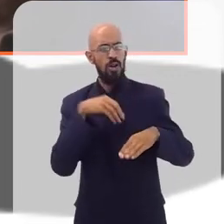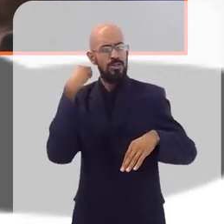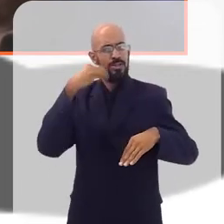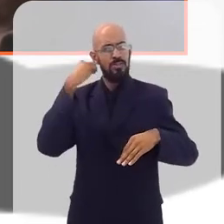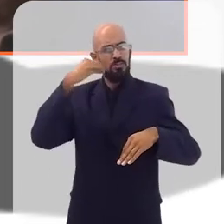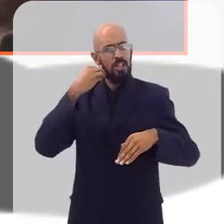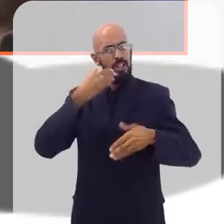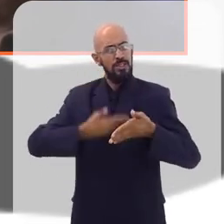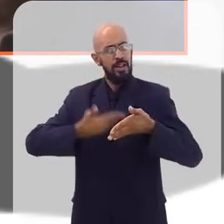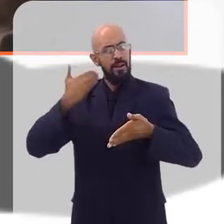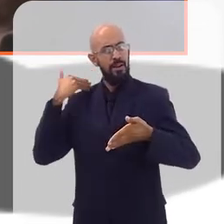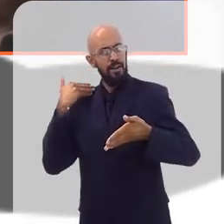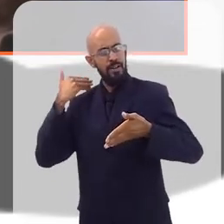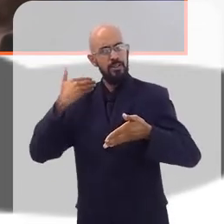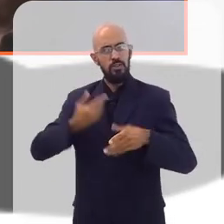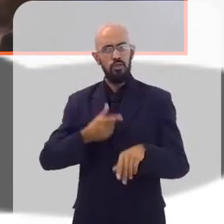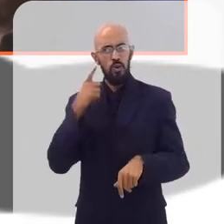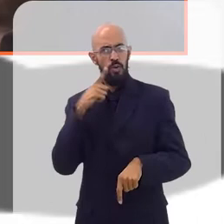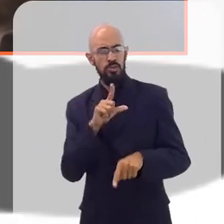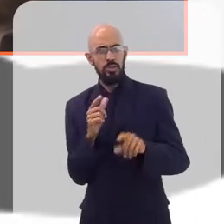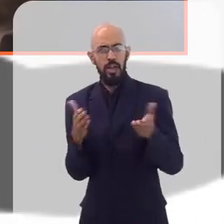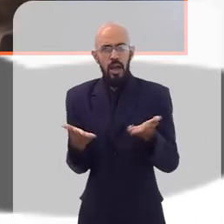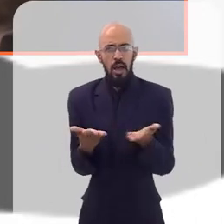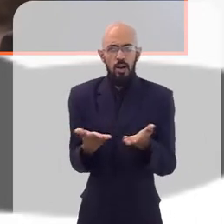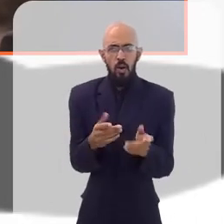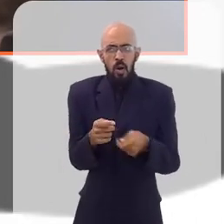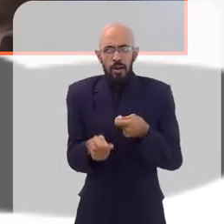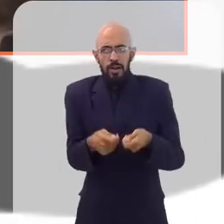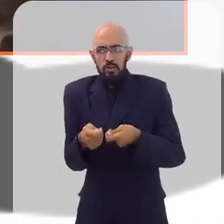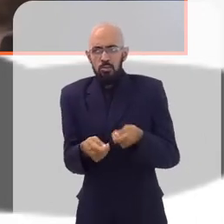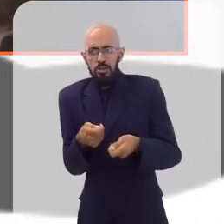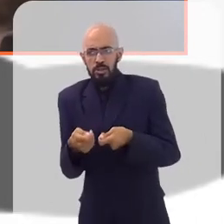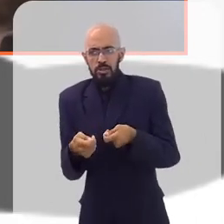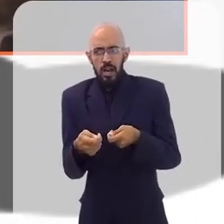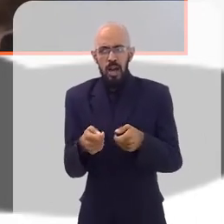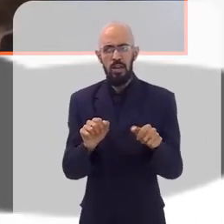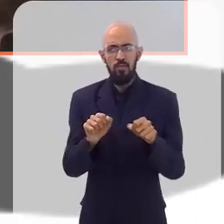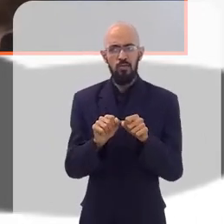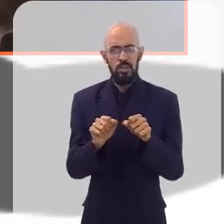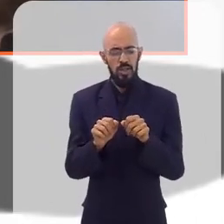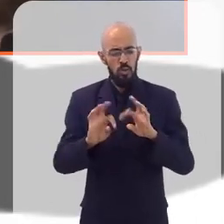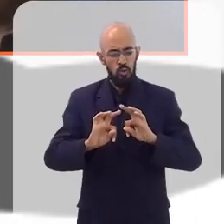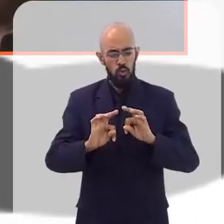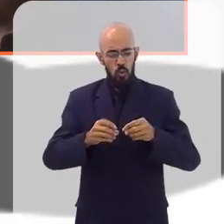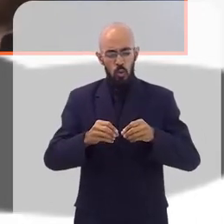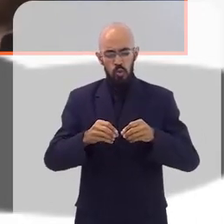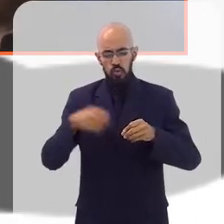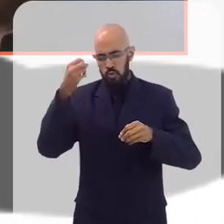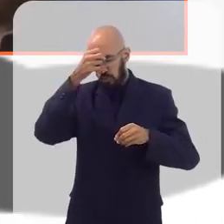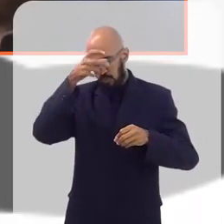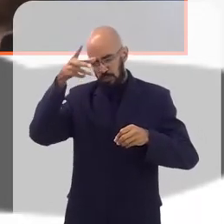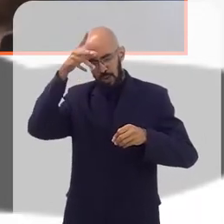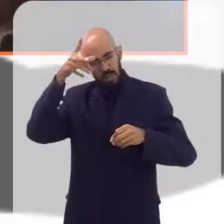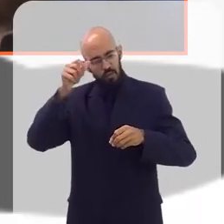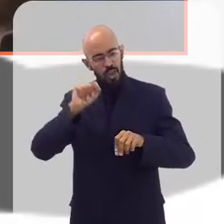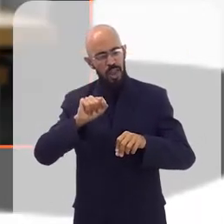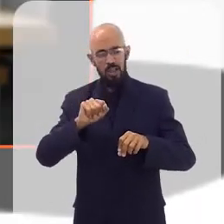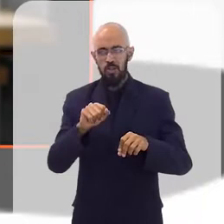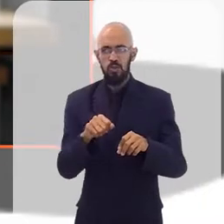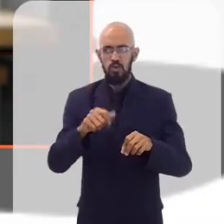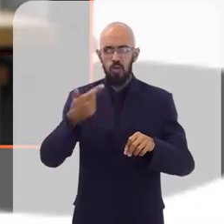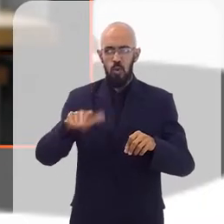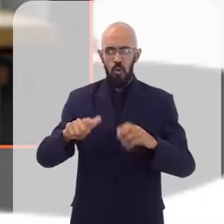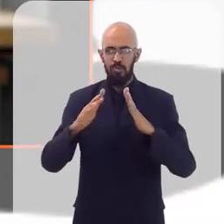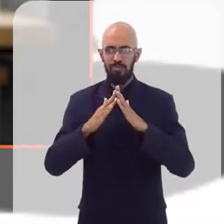eu sou adquiriu o senhor conseguir né administrar tantos outros prefeitos e outras câmaras de vereadores